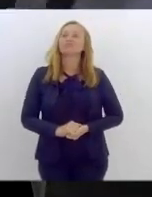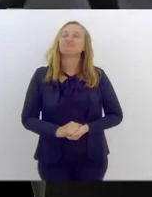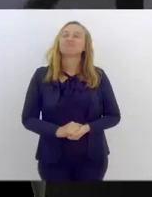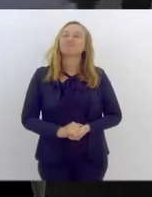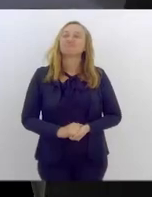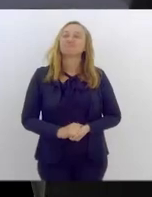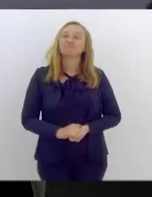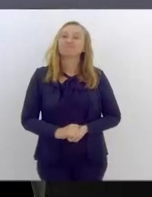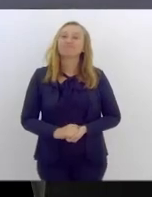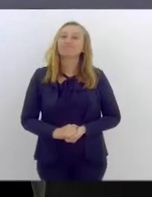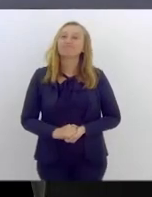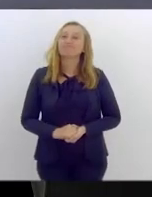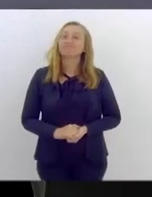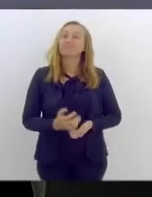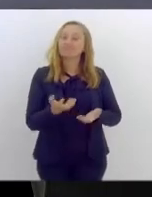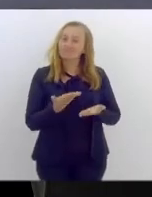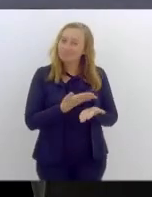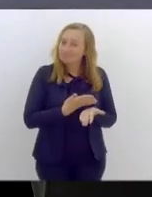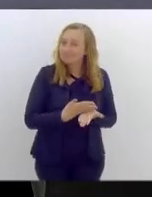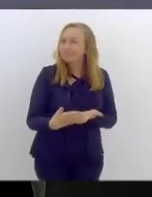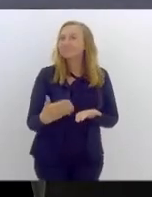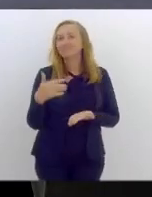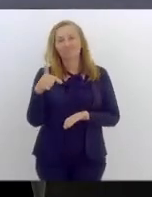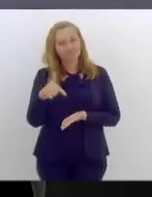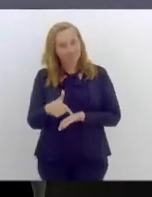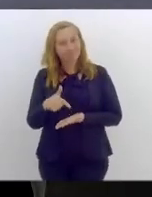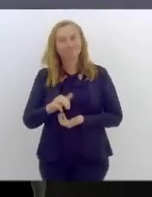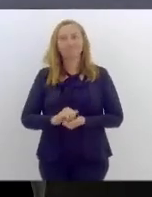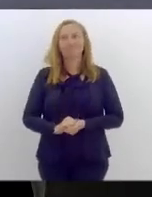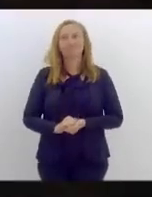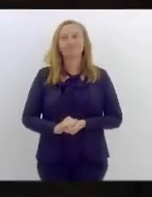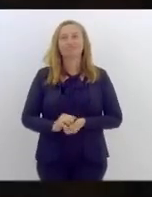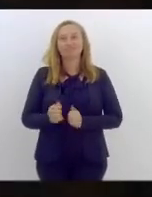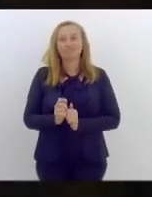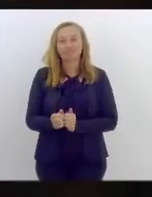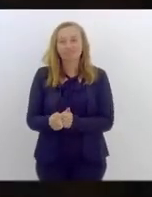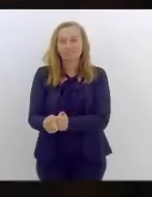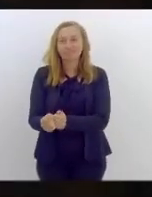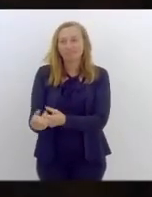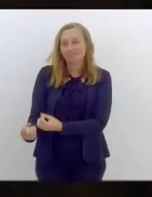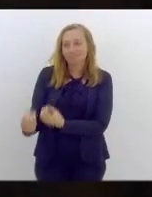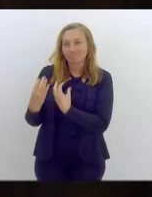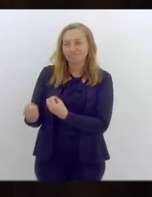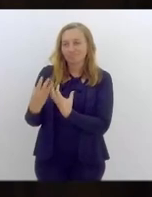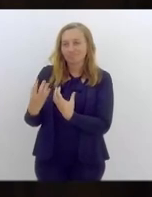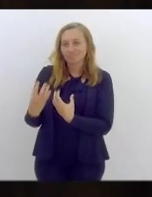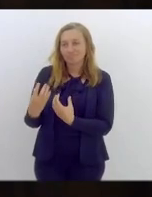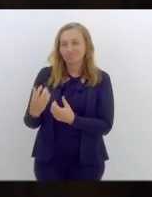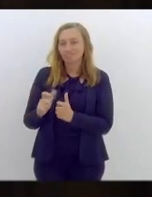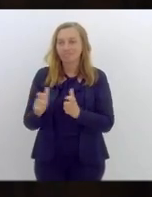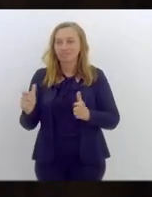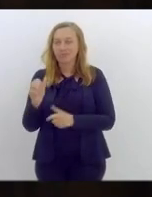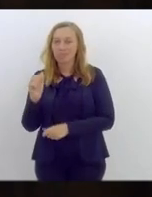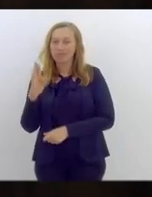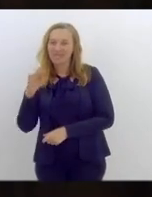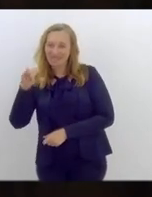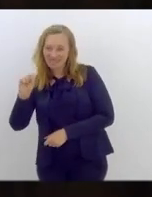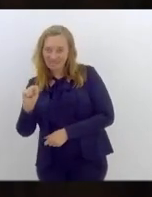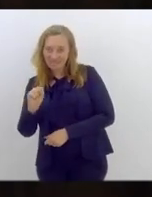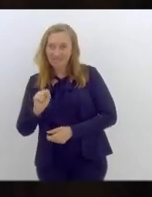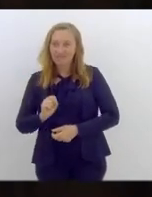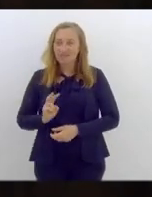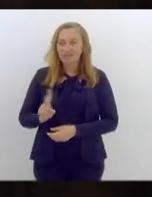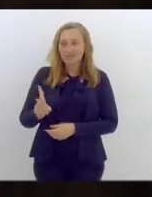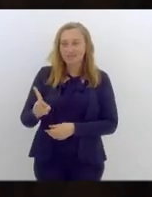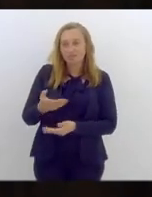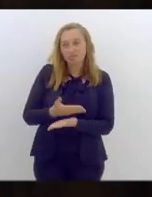Queria começar aqui, né, seguindo os ensinamentos do grande mestre Abdias, né, que sempre